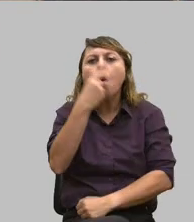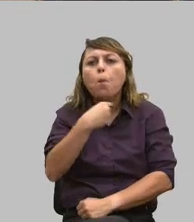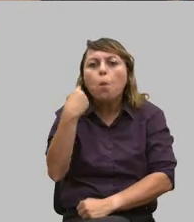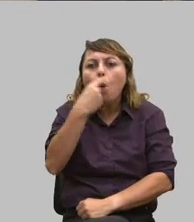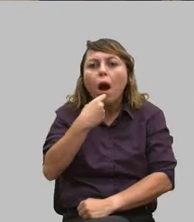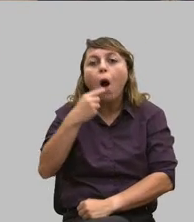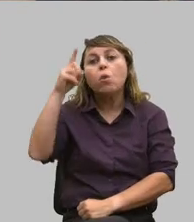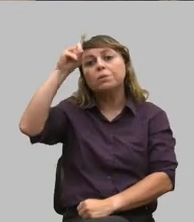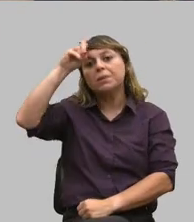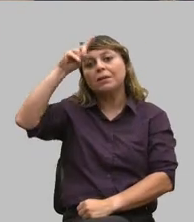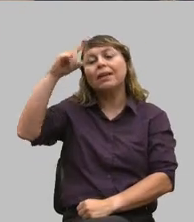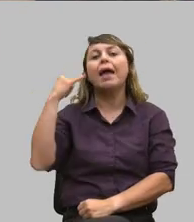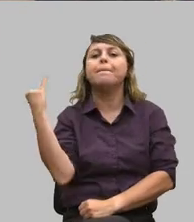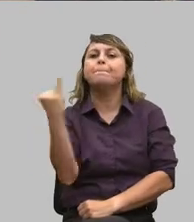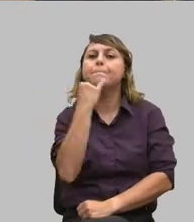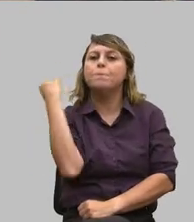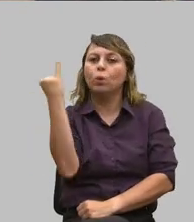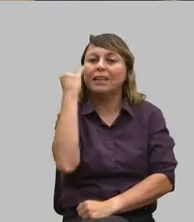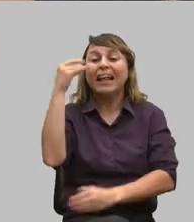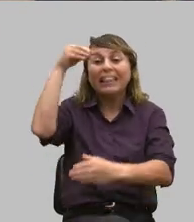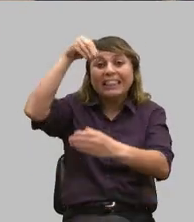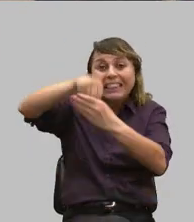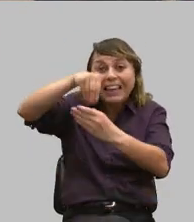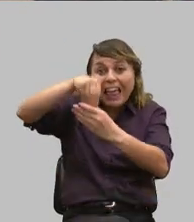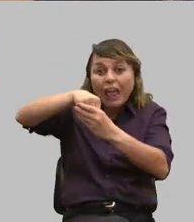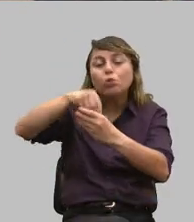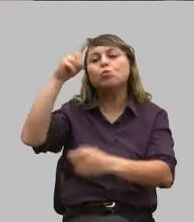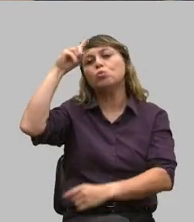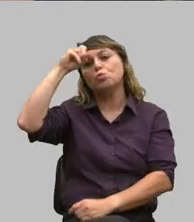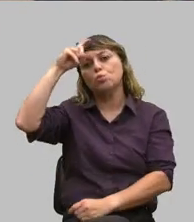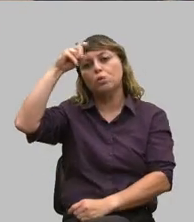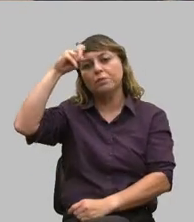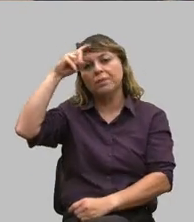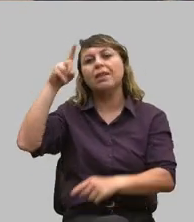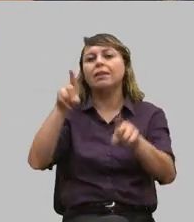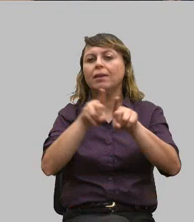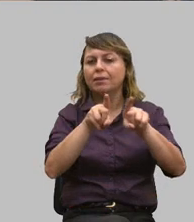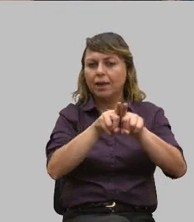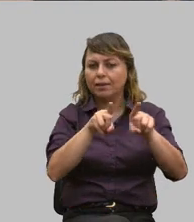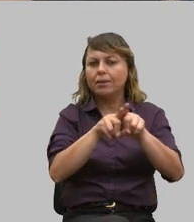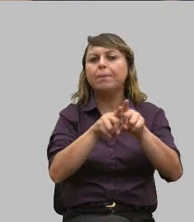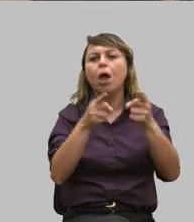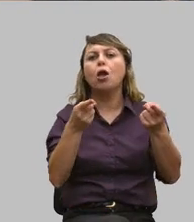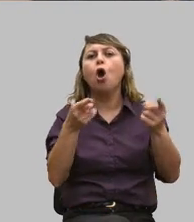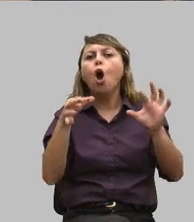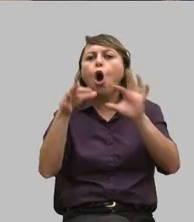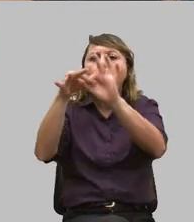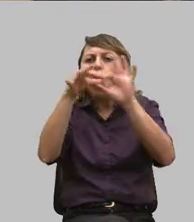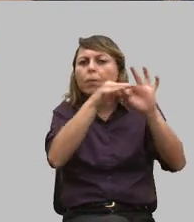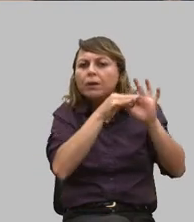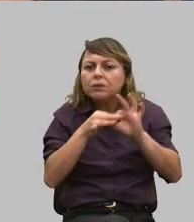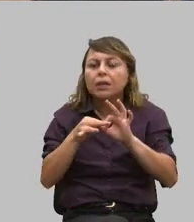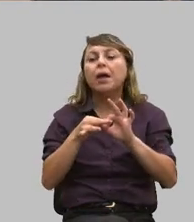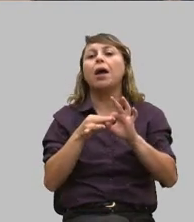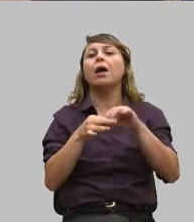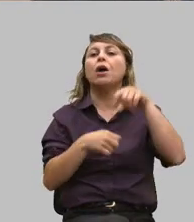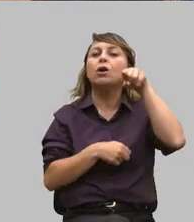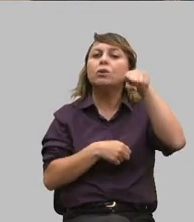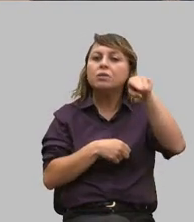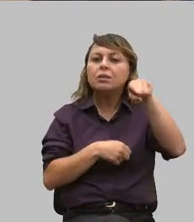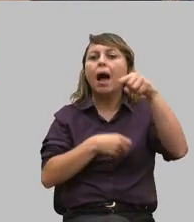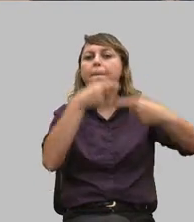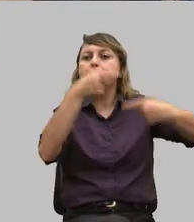sabe o quanto que é importante saúde bucal dentro dos hospitais para pneum aspirativas né Isso faz parte até de componentes da nossa política